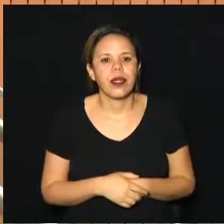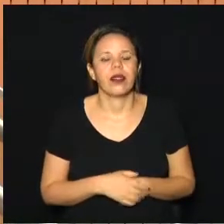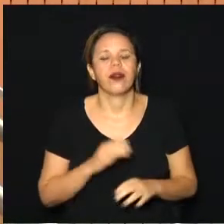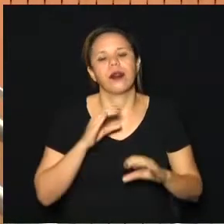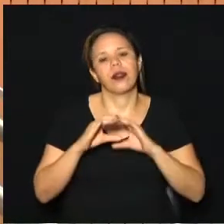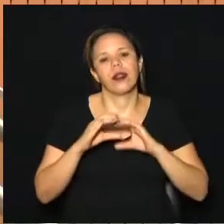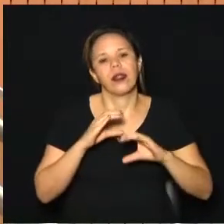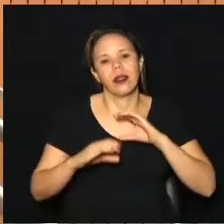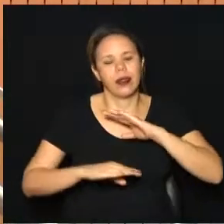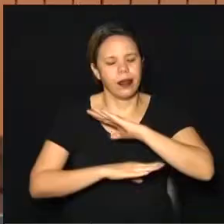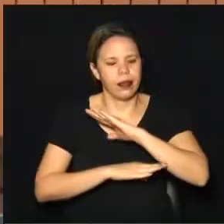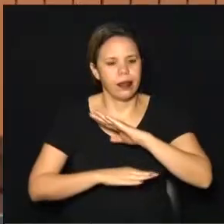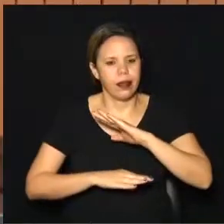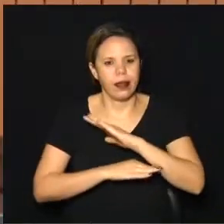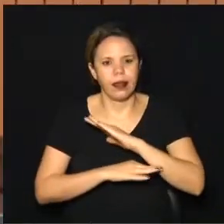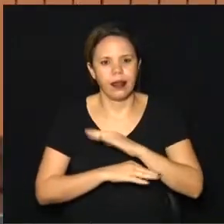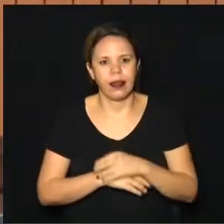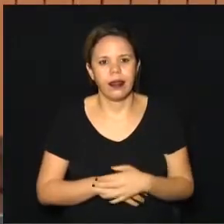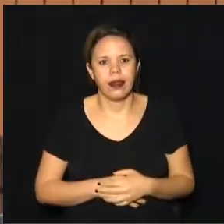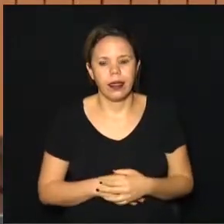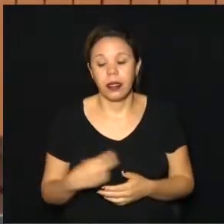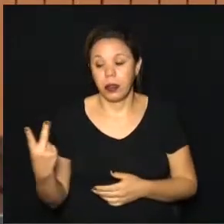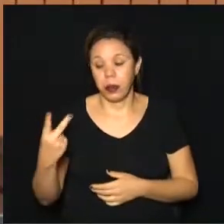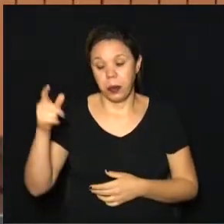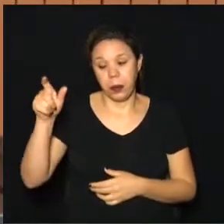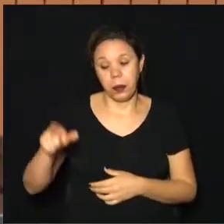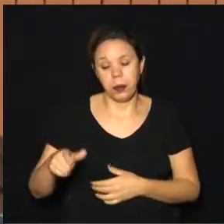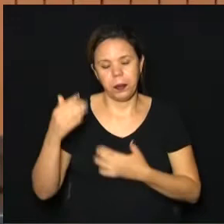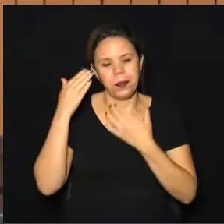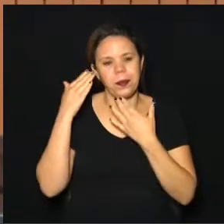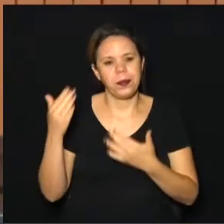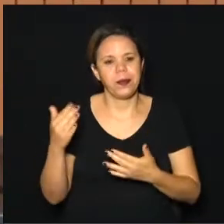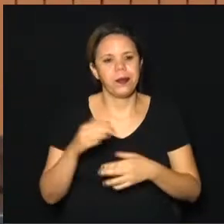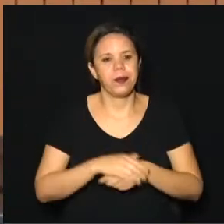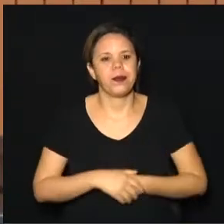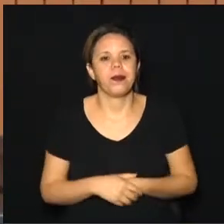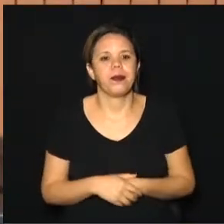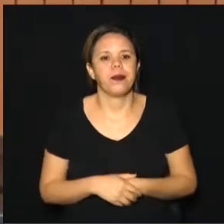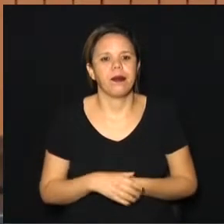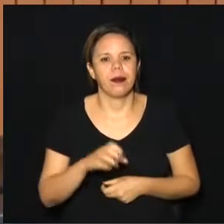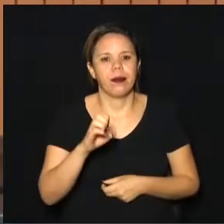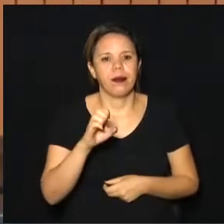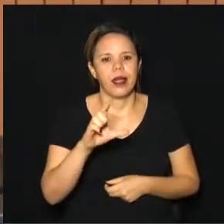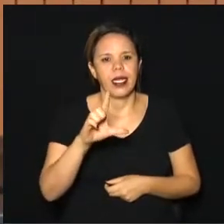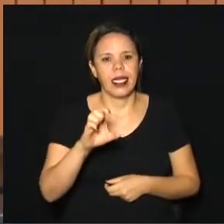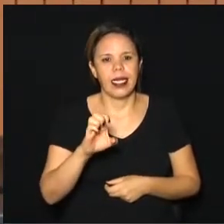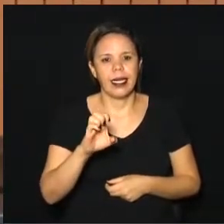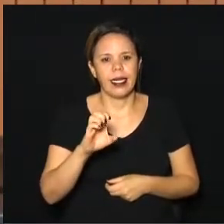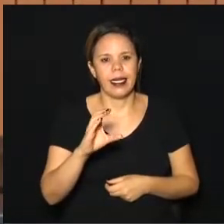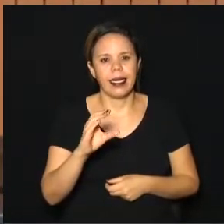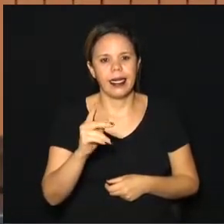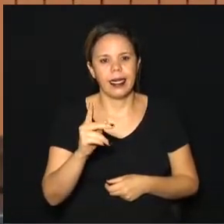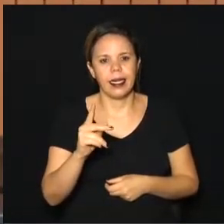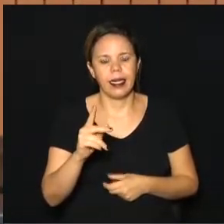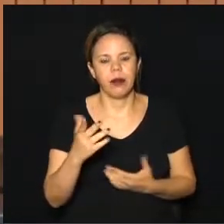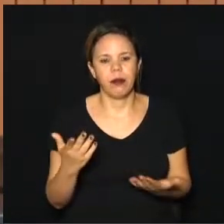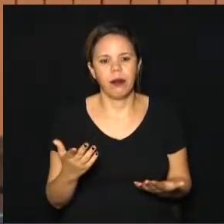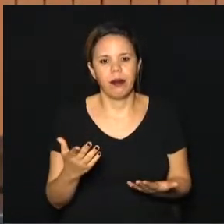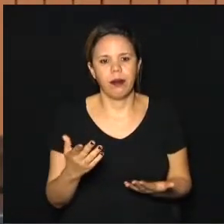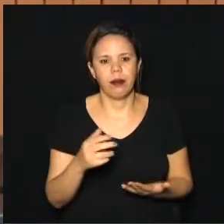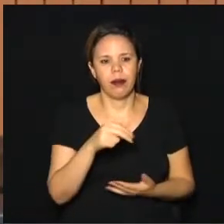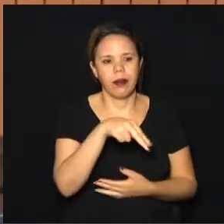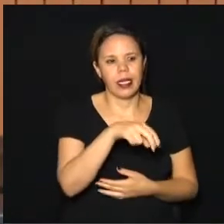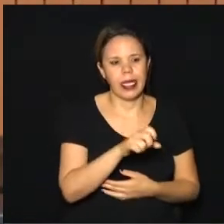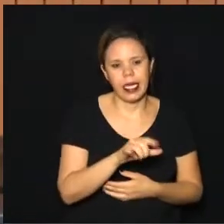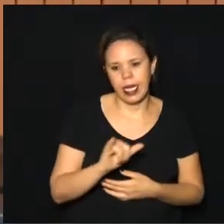Câmara Municipal de Campinas, então aos dois eu só tenho a agradecer. Queria agradecer a Elecamp, na pessoa da Nelly, da